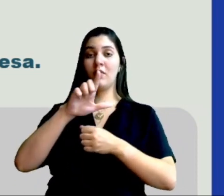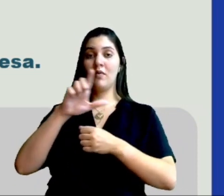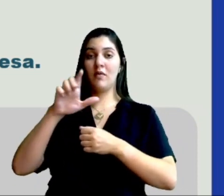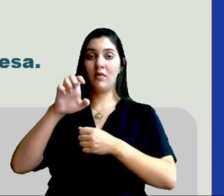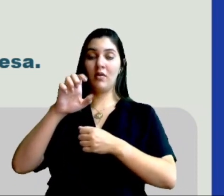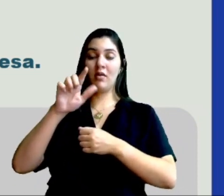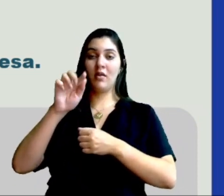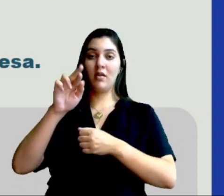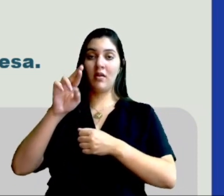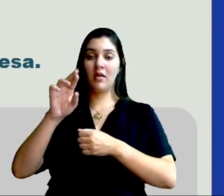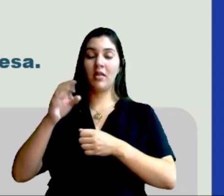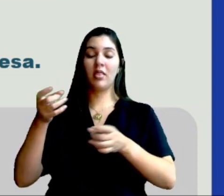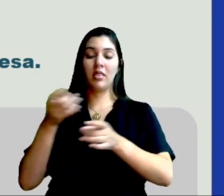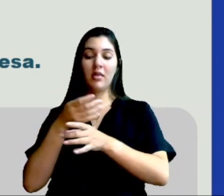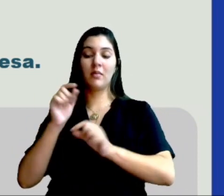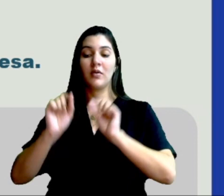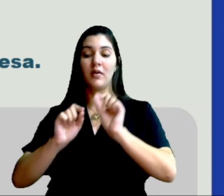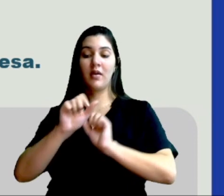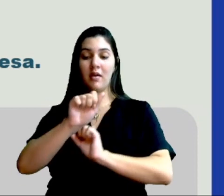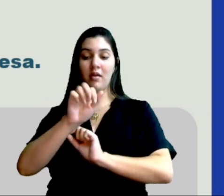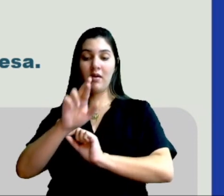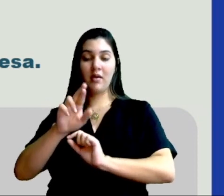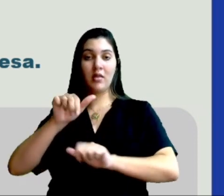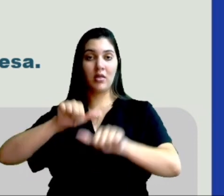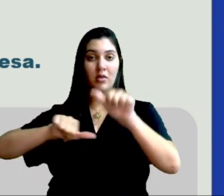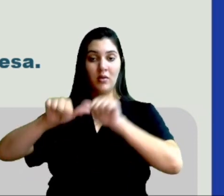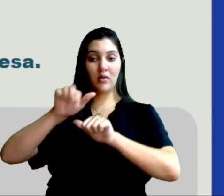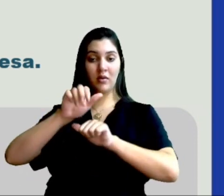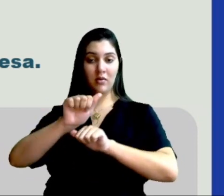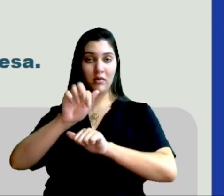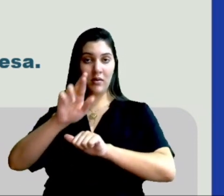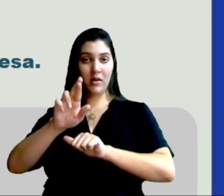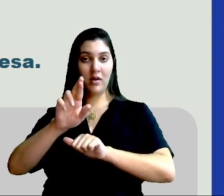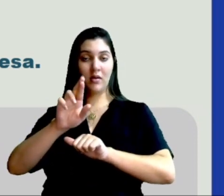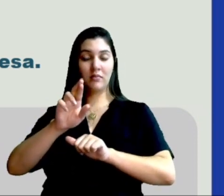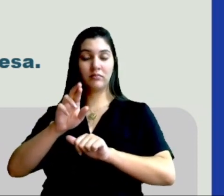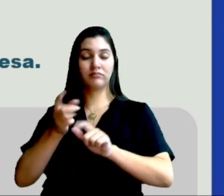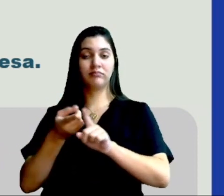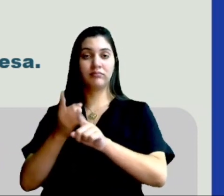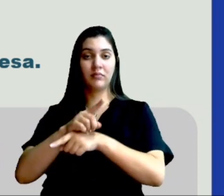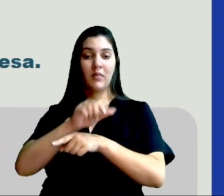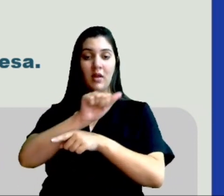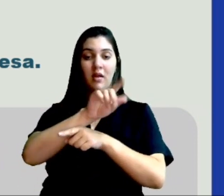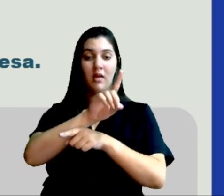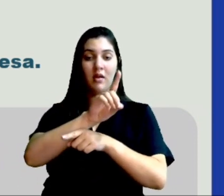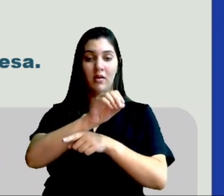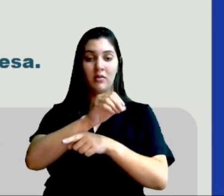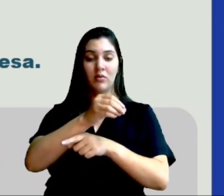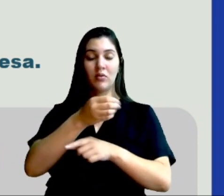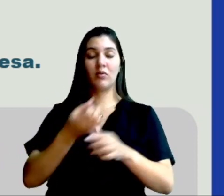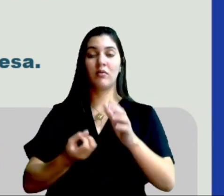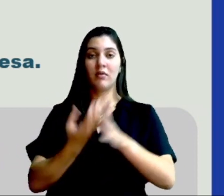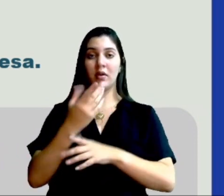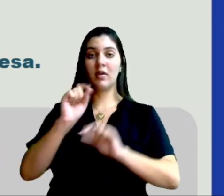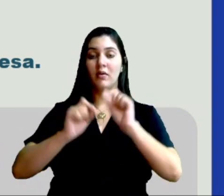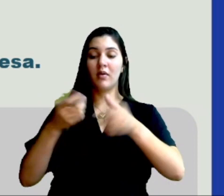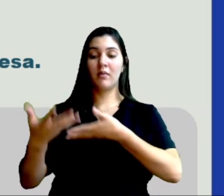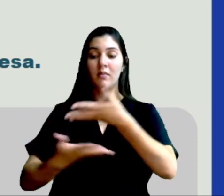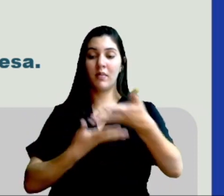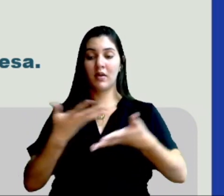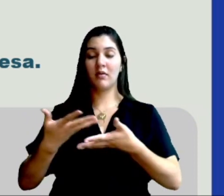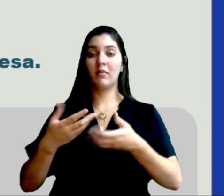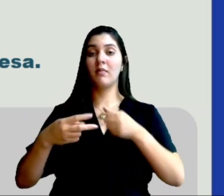em AR, então a gente troca o AR por ado. E aí forma o particípio, já que ele é um